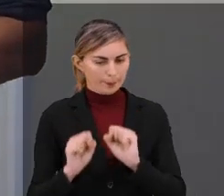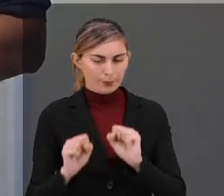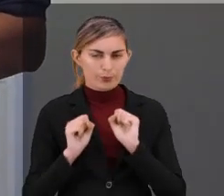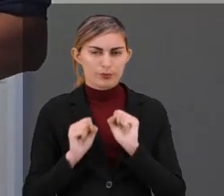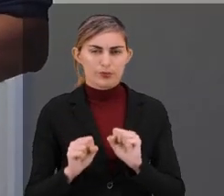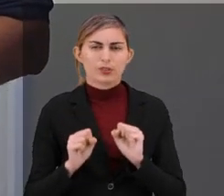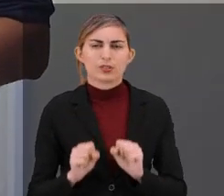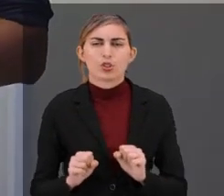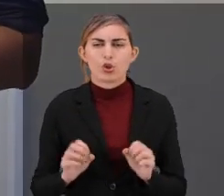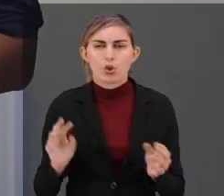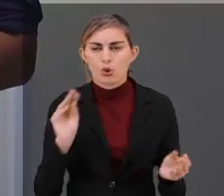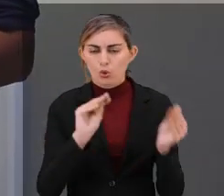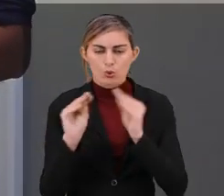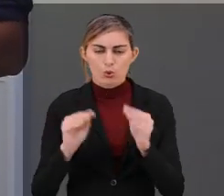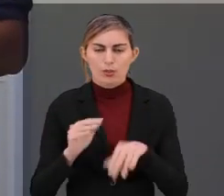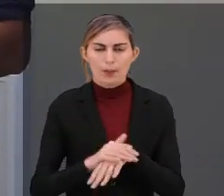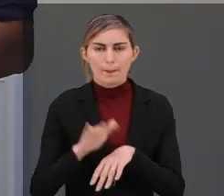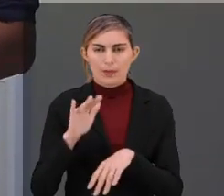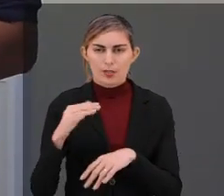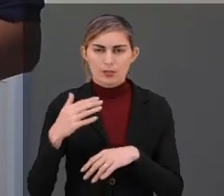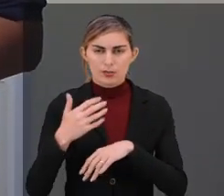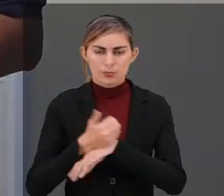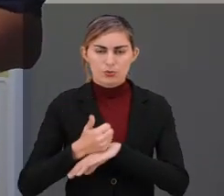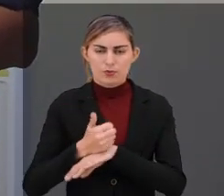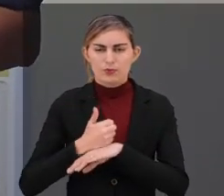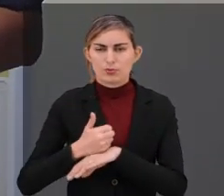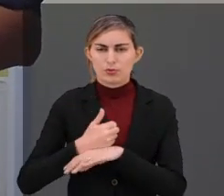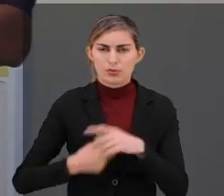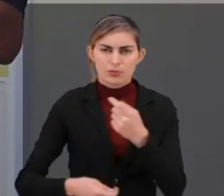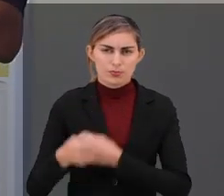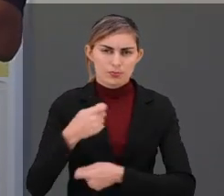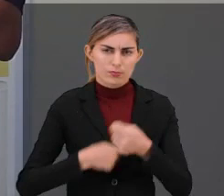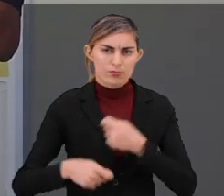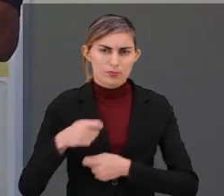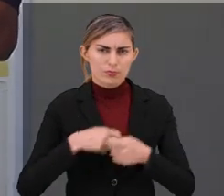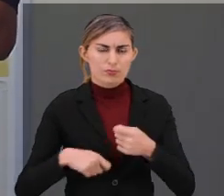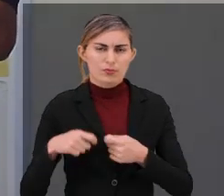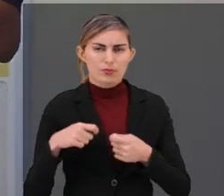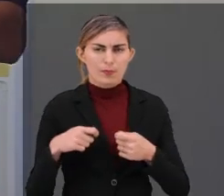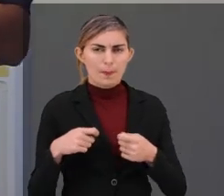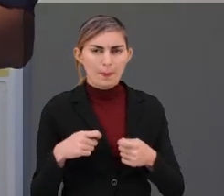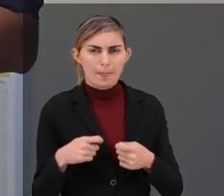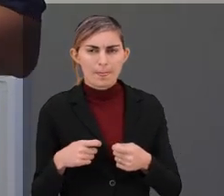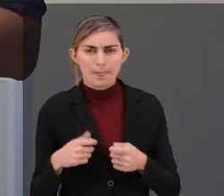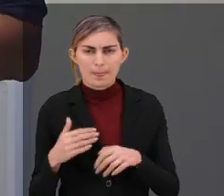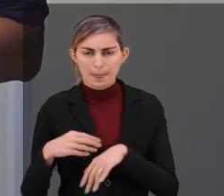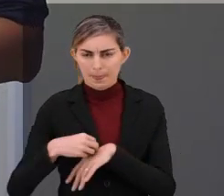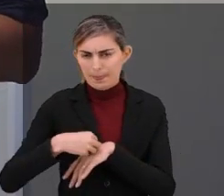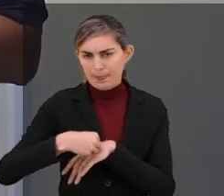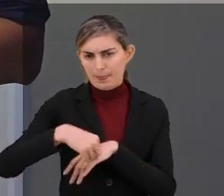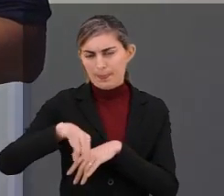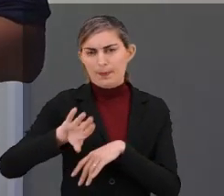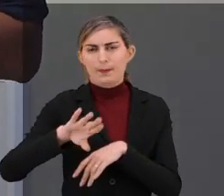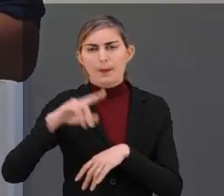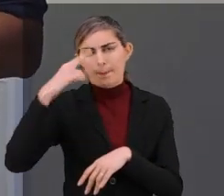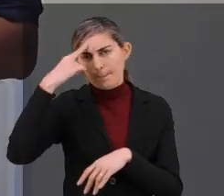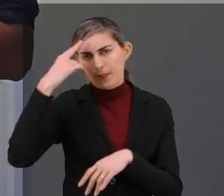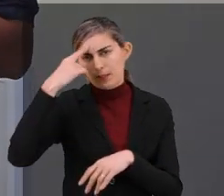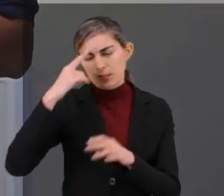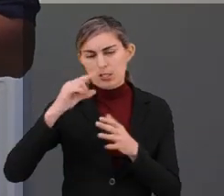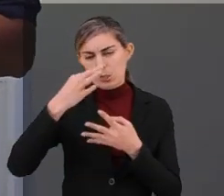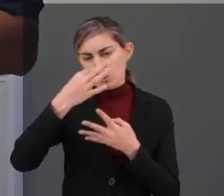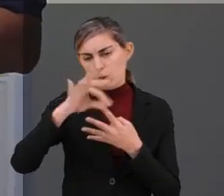até colocar mais profissionais no mercado, porque muita gente passa a não pensar